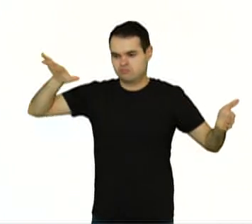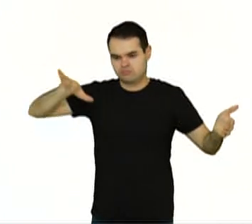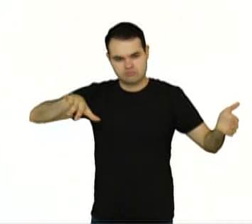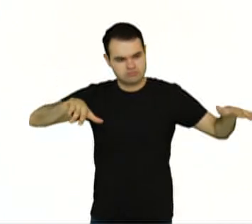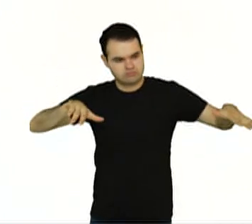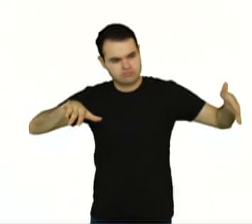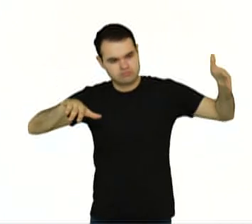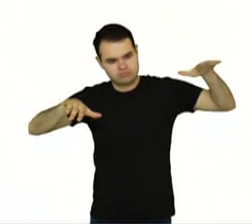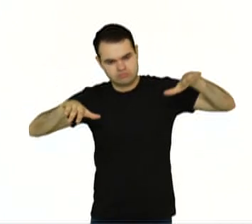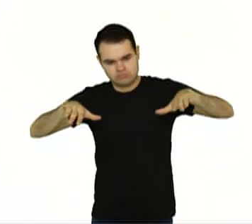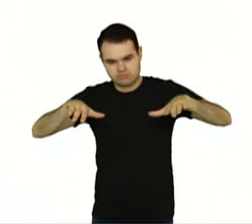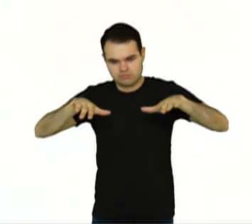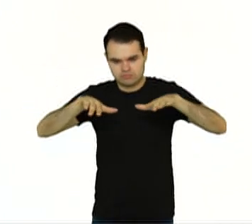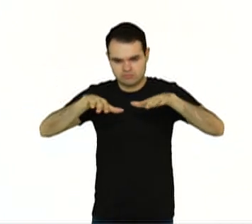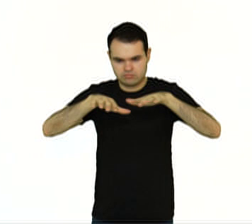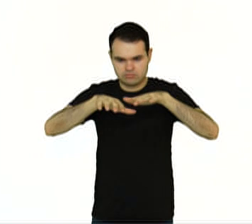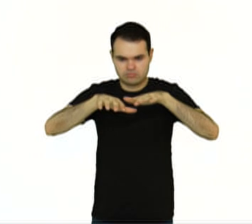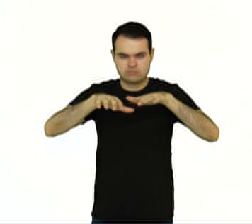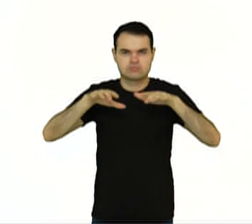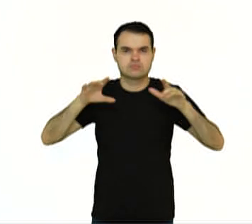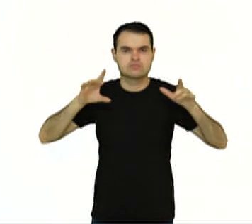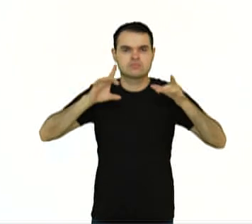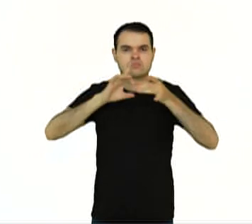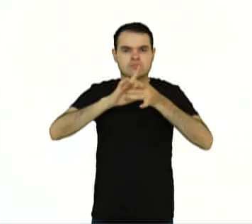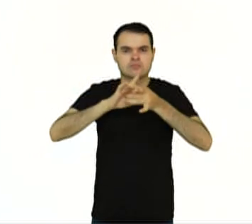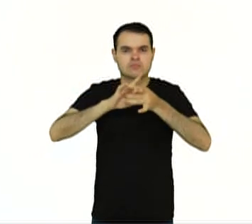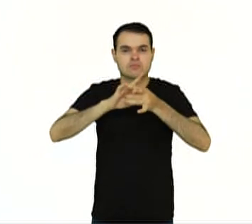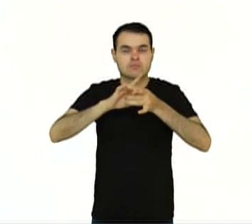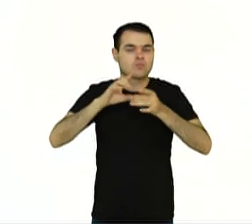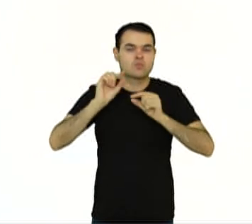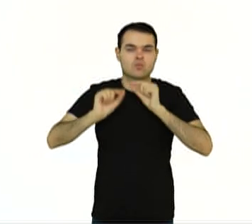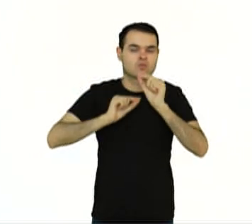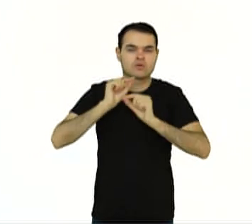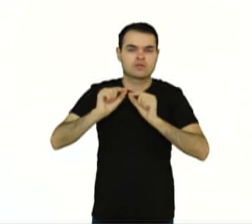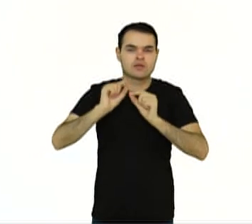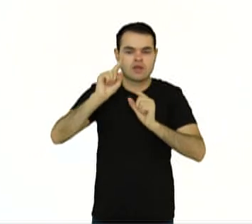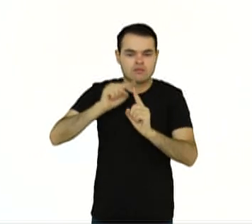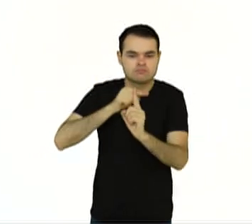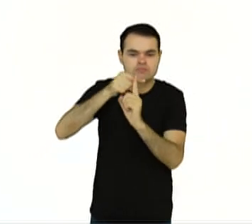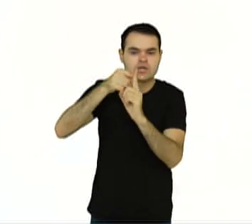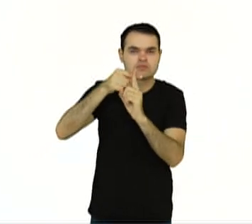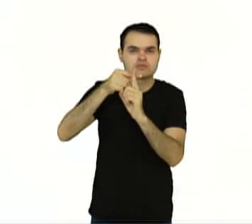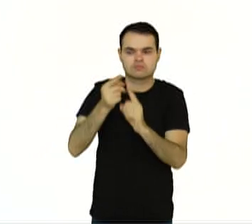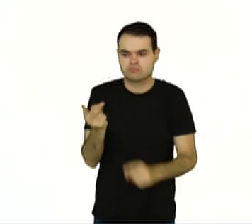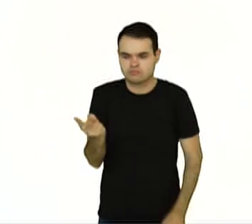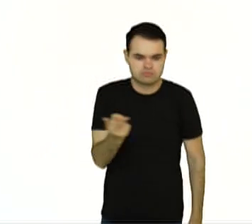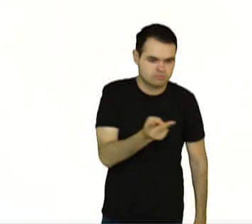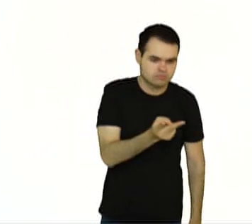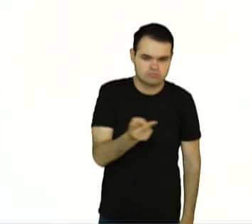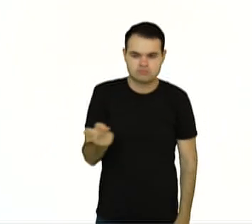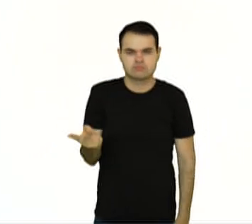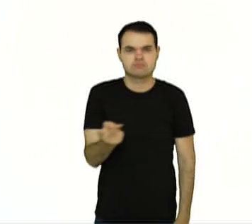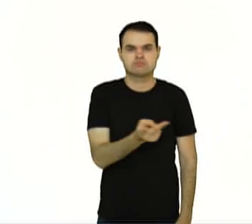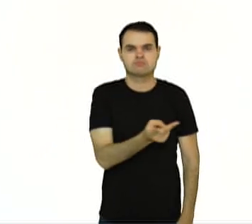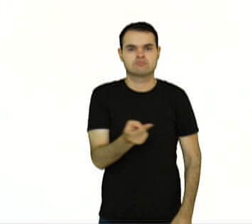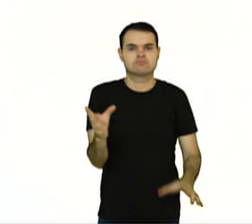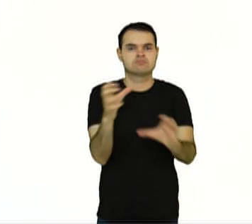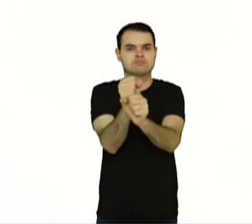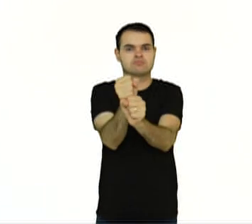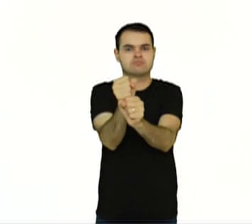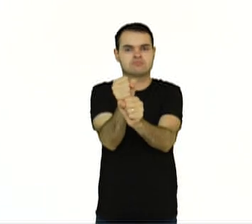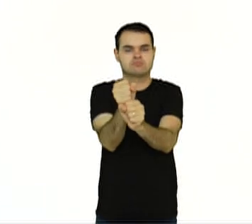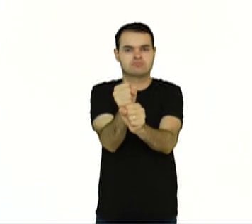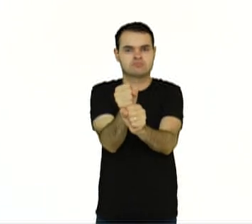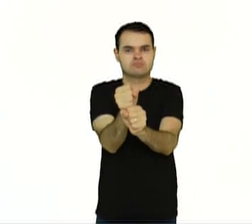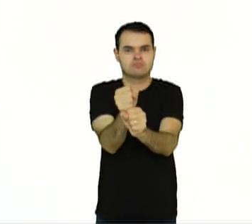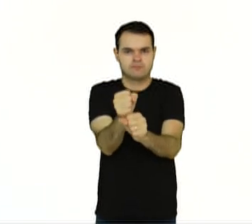cada ponto do meio, durante a superposição, é a adição das perturbações, que